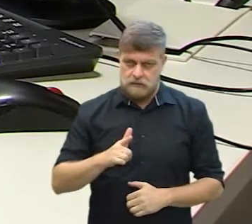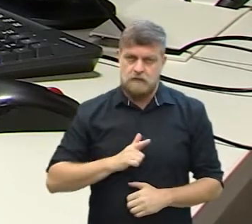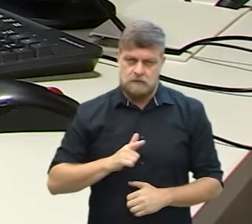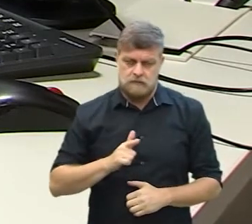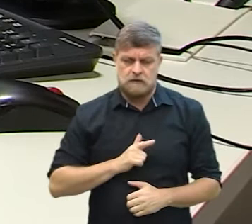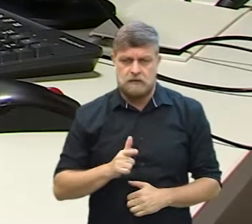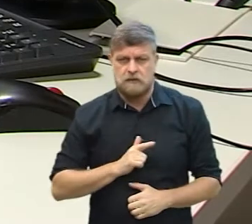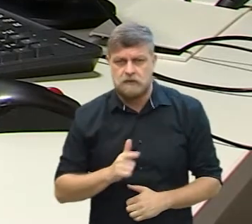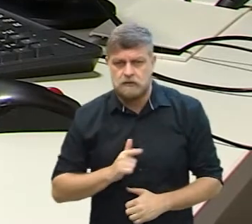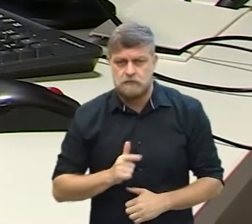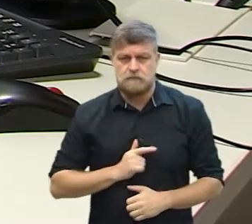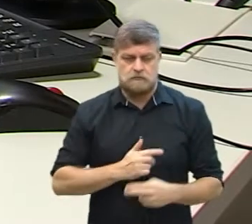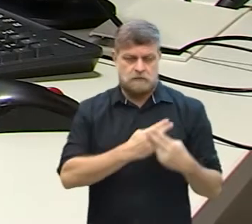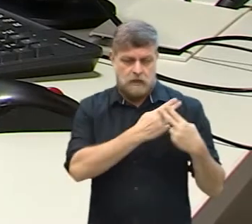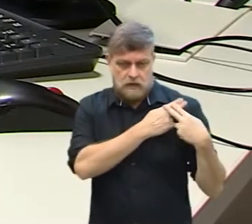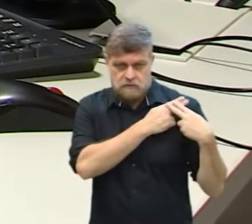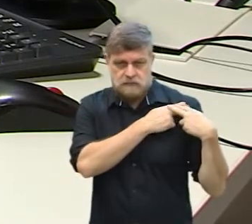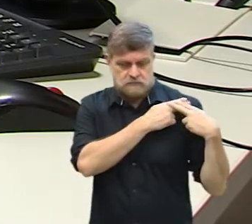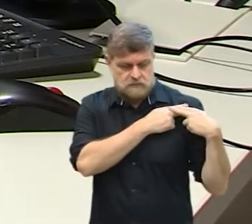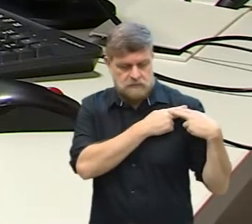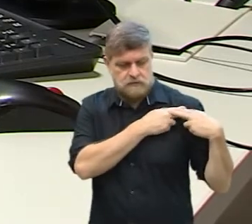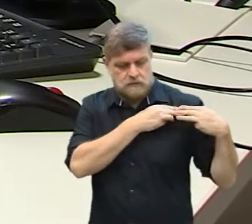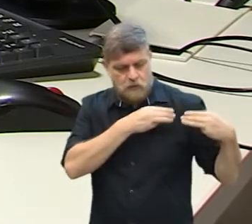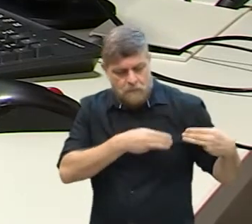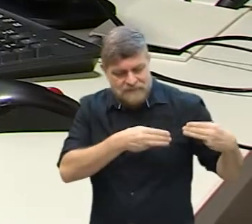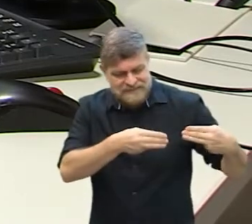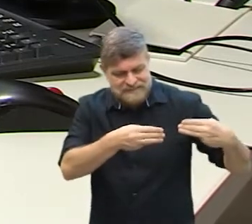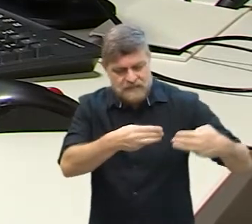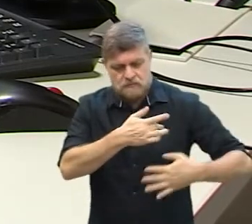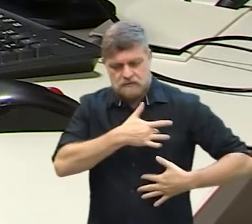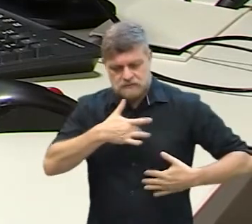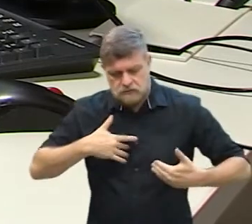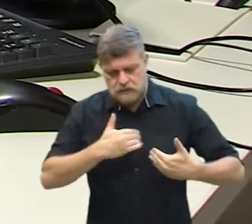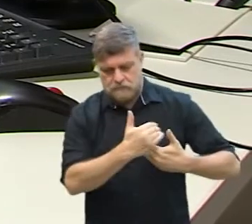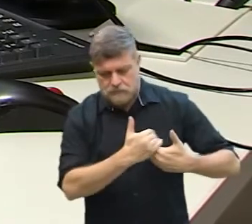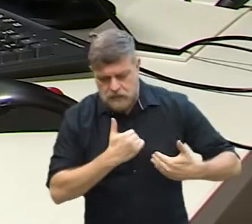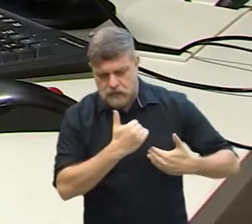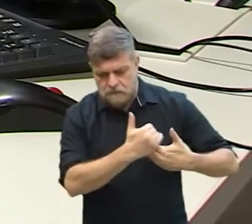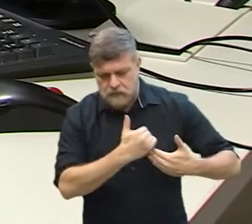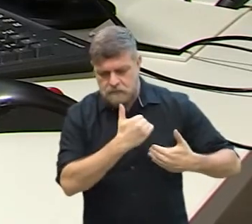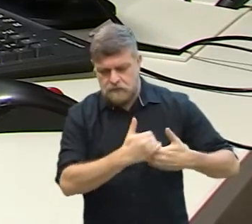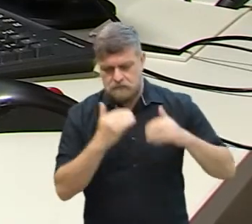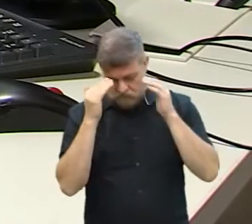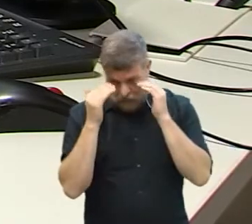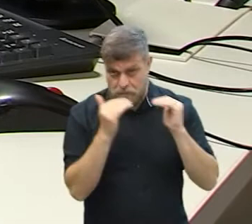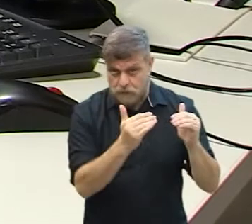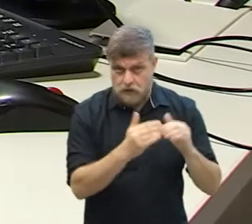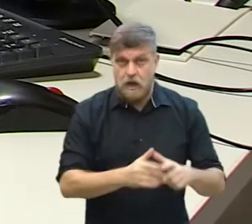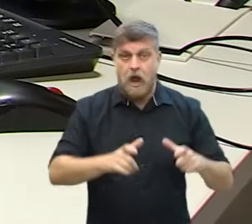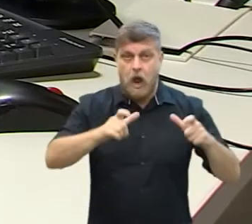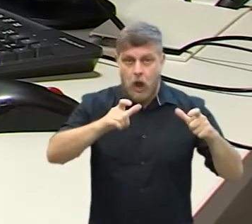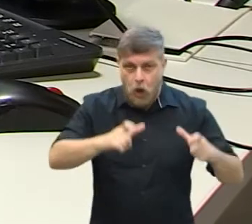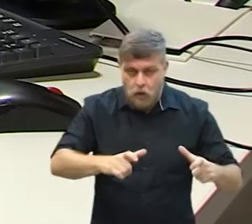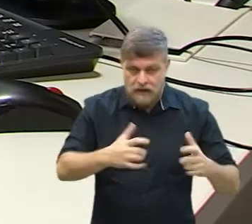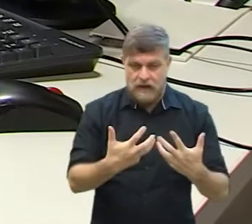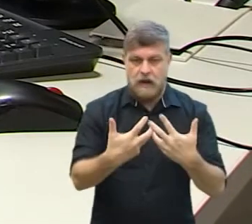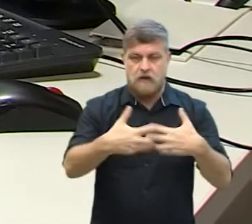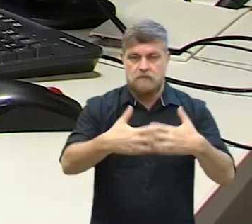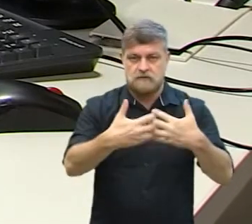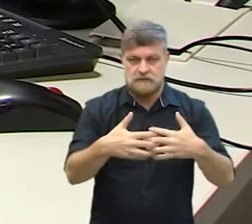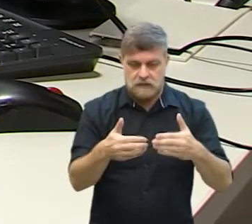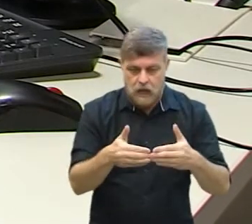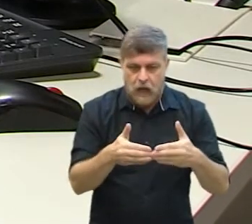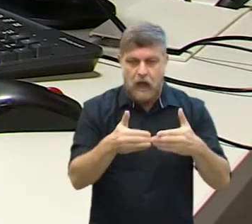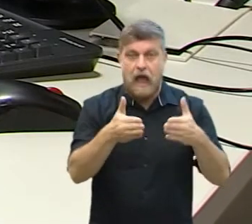com conformidade às autoridades do Ministério da Saúde, esses estabelecimentos poderem se